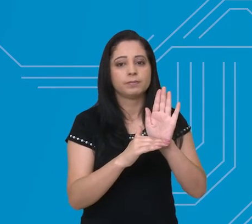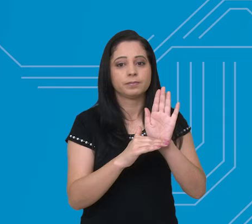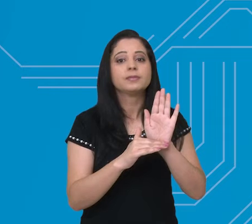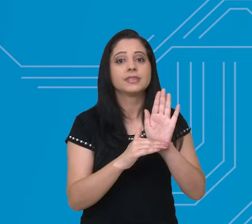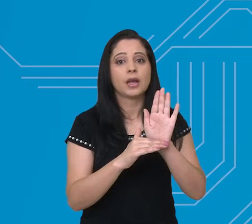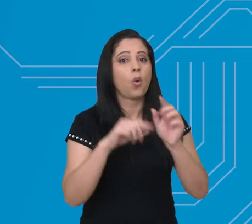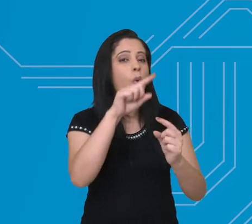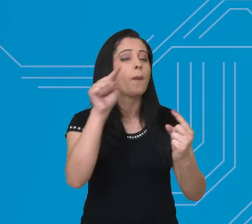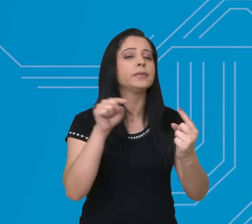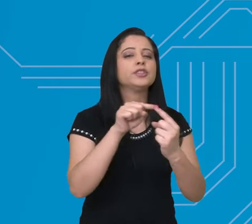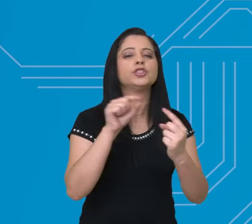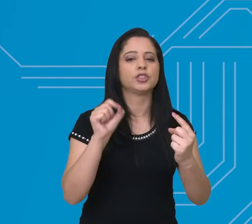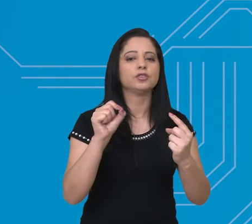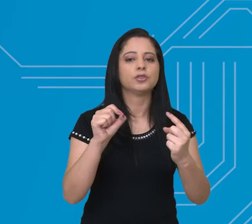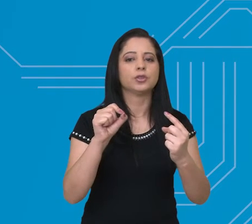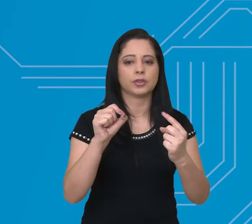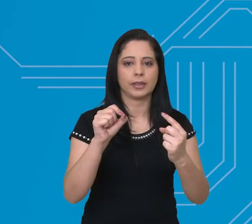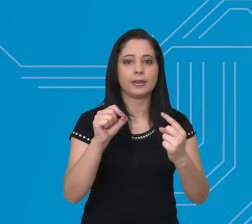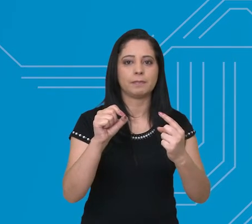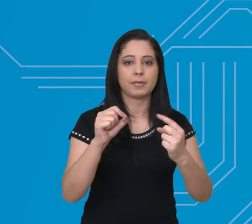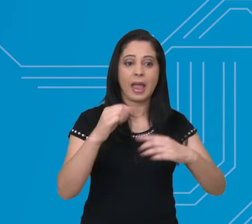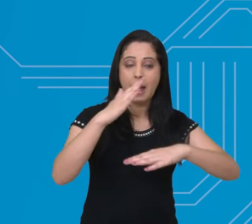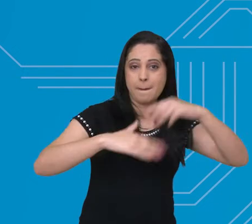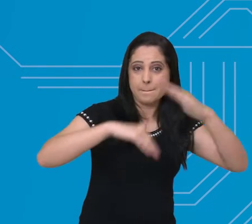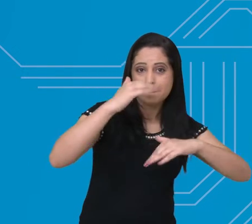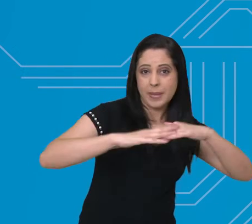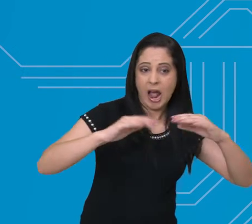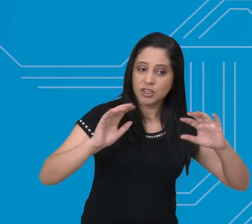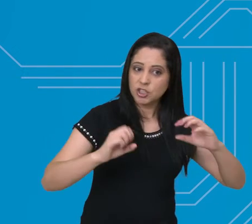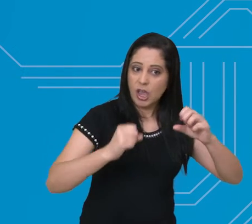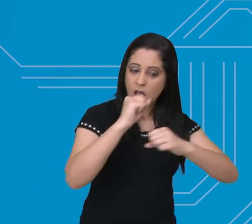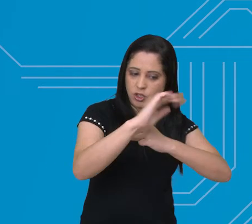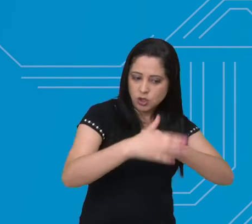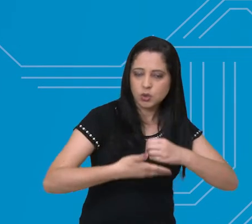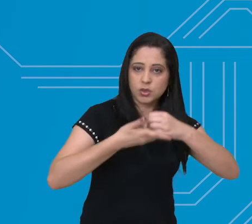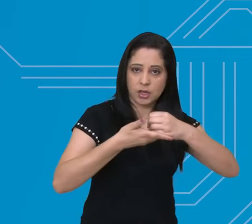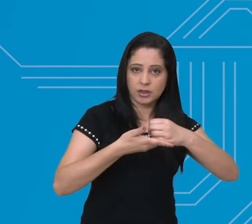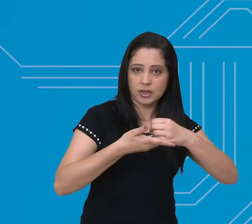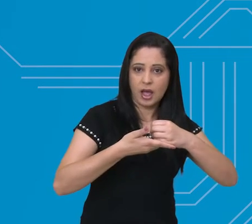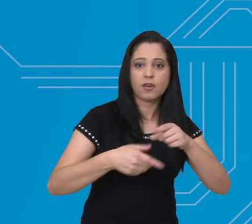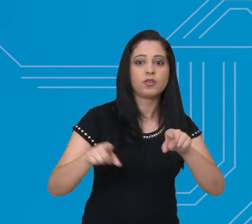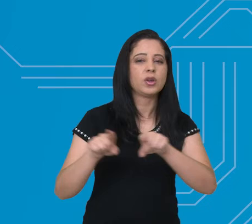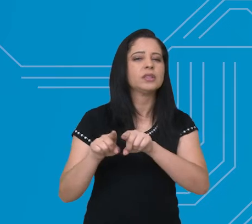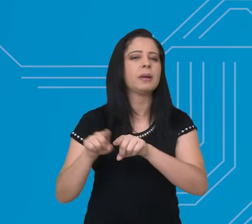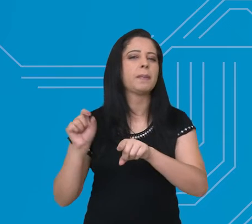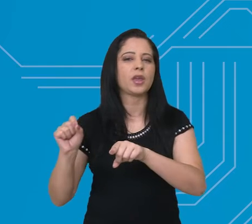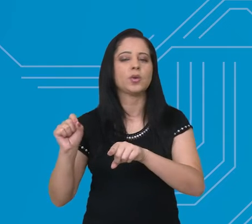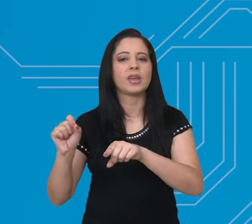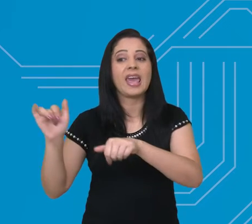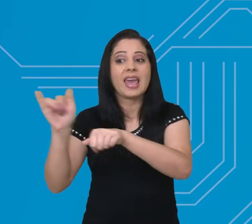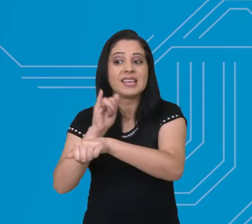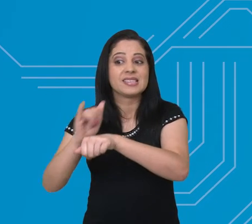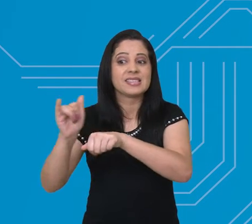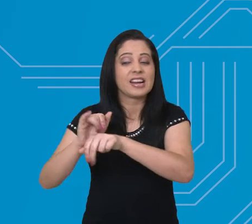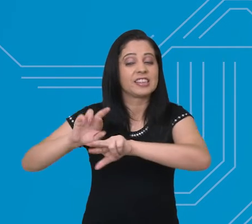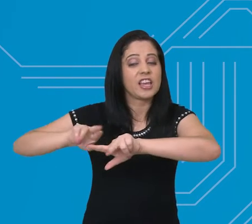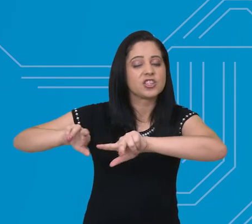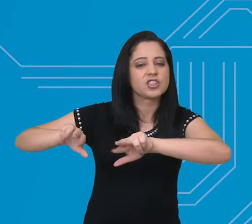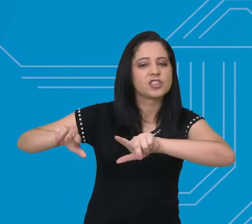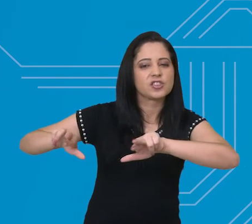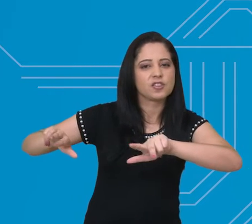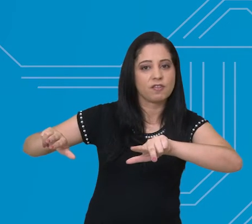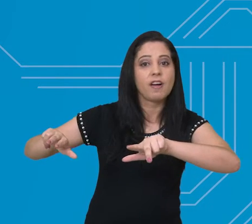foi aprovado pela Câmara. E entre os objetivos está o estímulo a práticas sustentáveis que podem atrair turistas e a construção